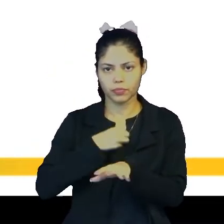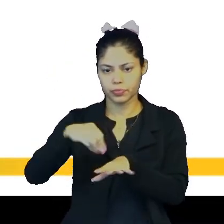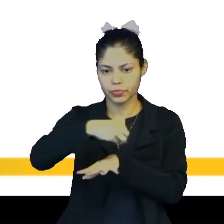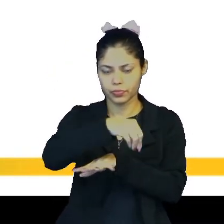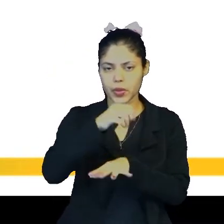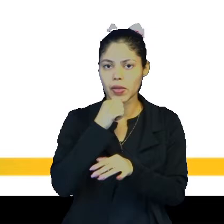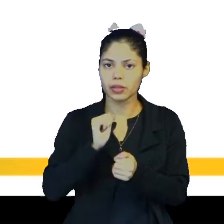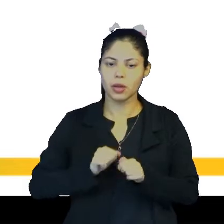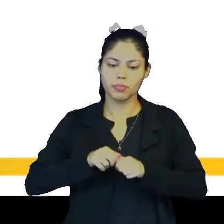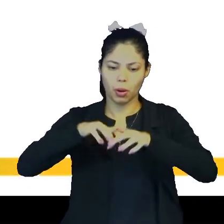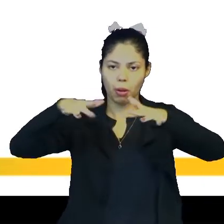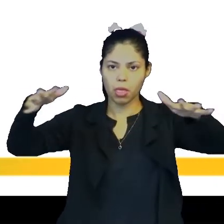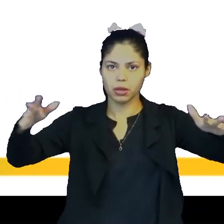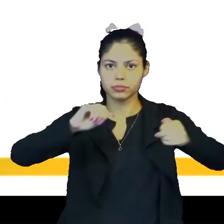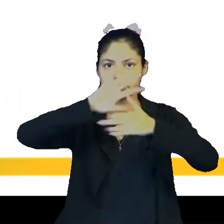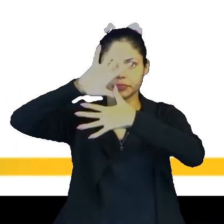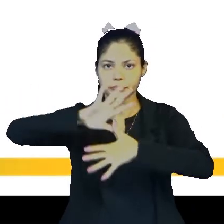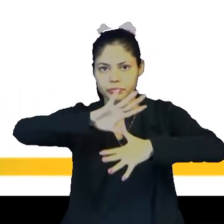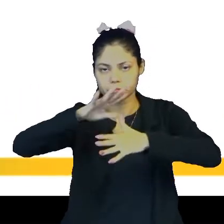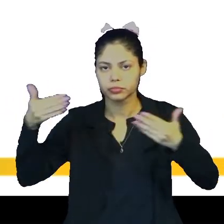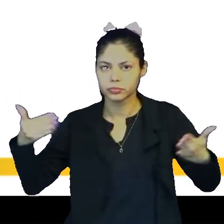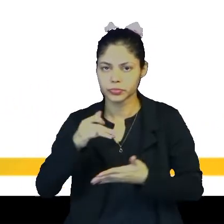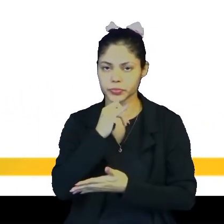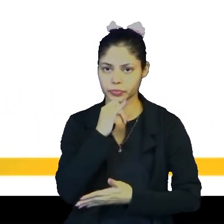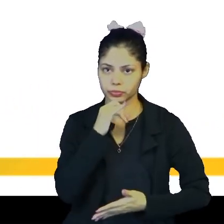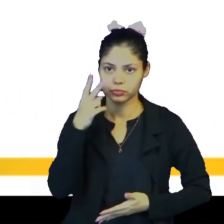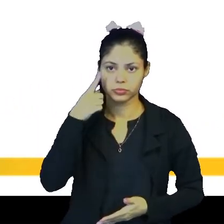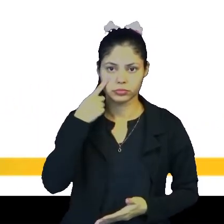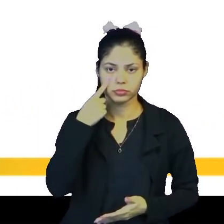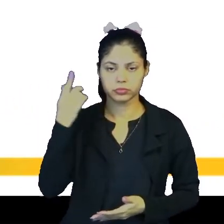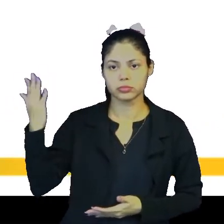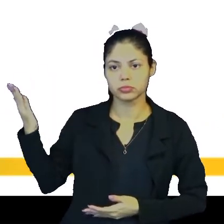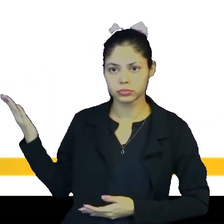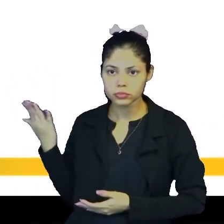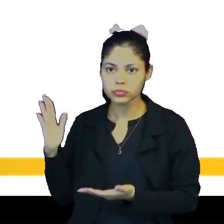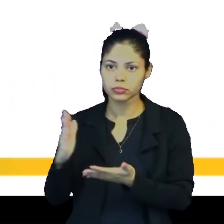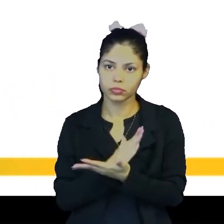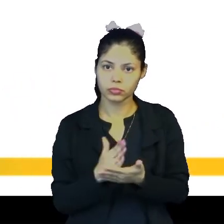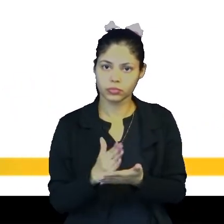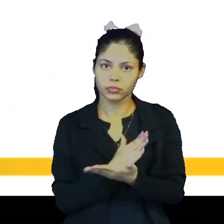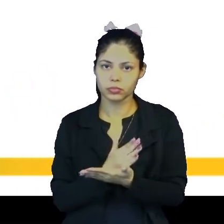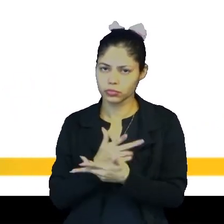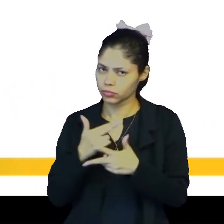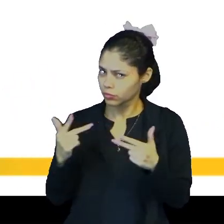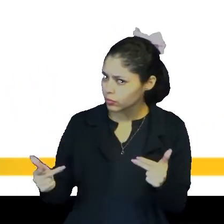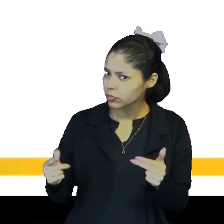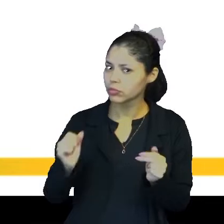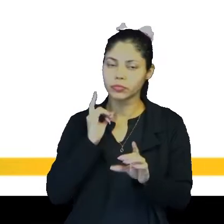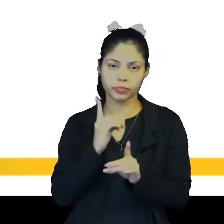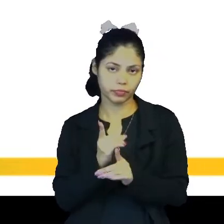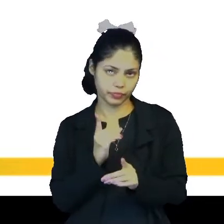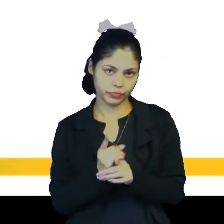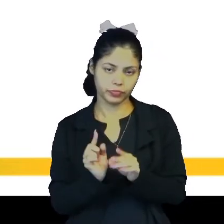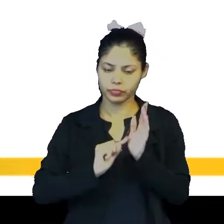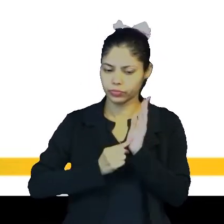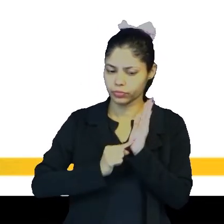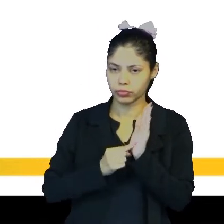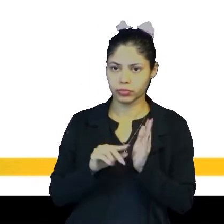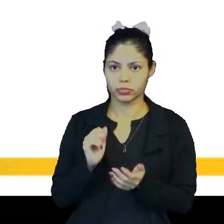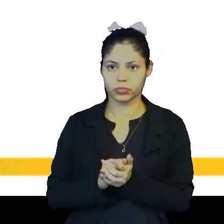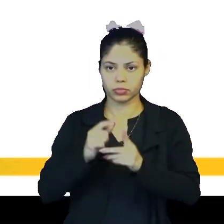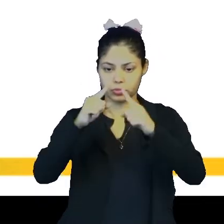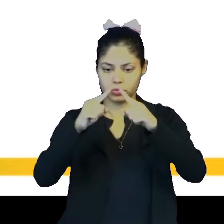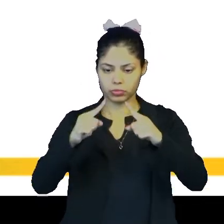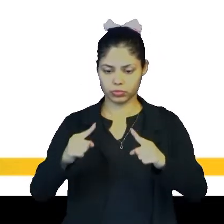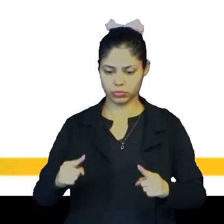por toda a América. Como exemplo, hoje nós vamos observar aqui alguns vestígios, né, que foram encontrados, são pontas de